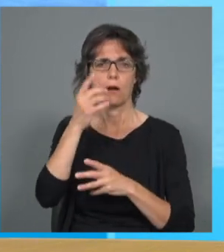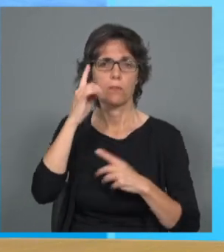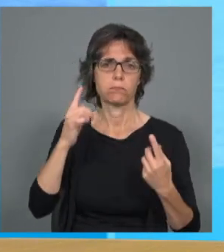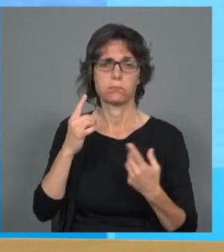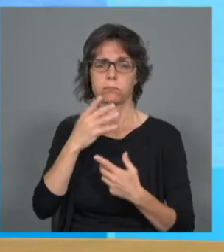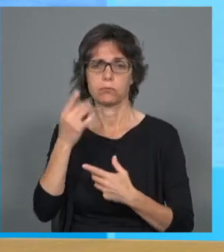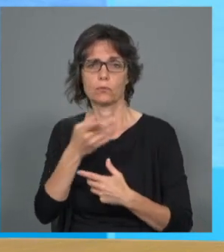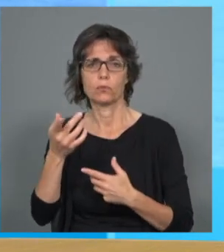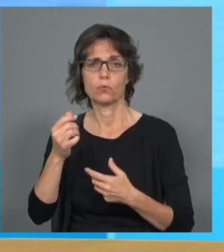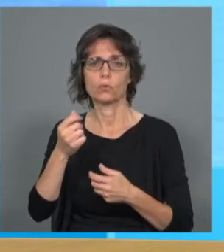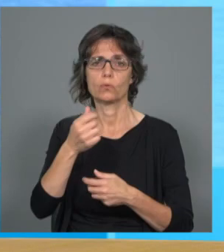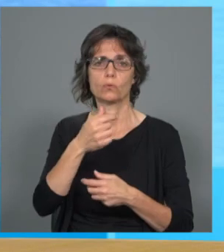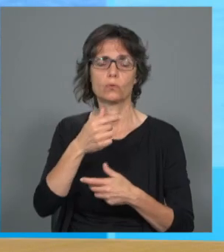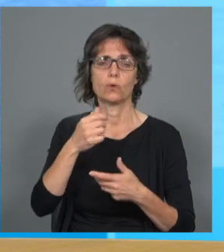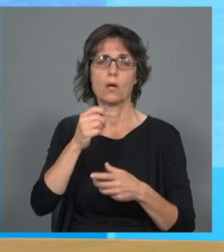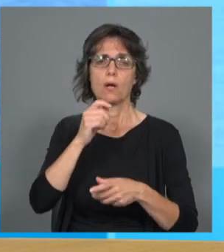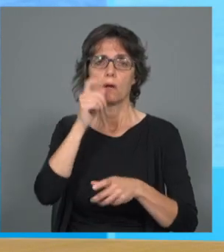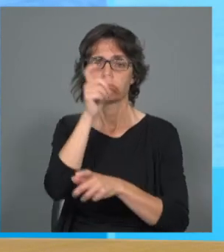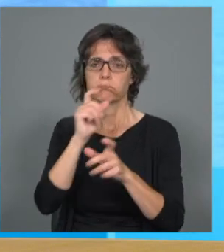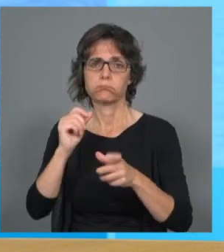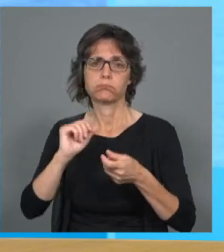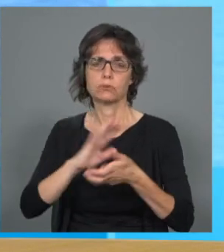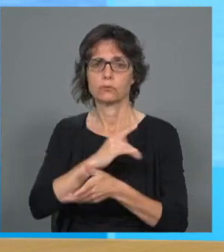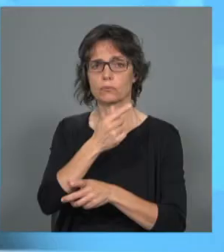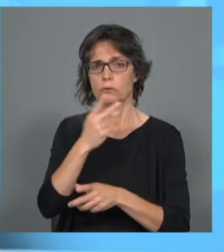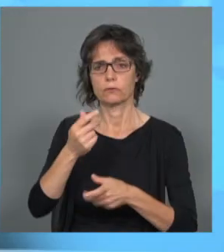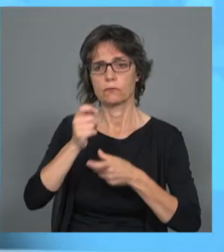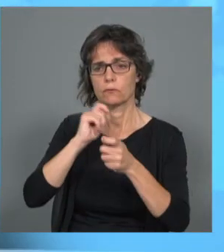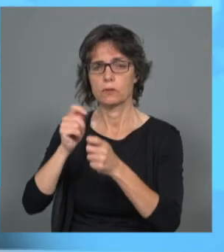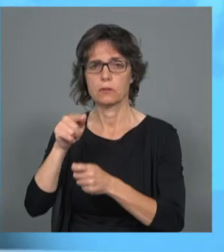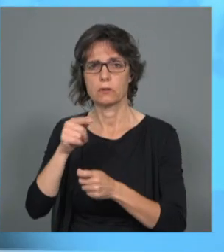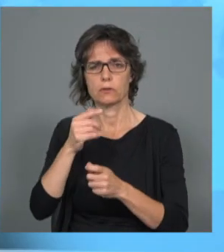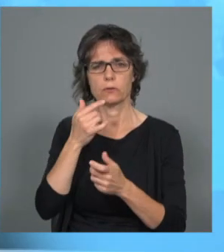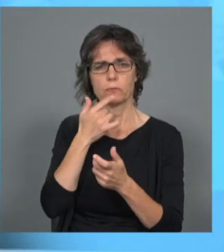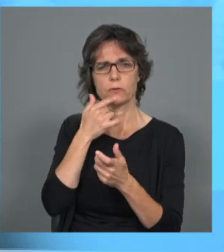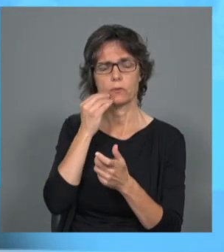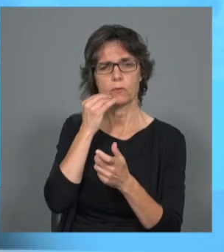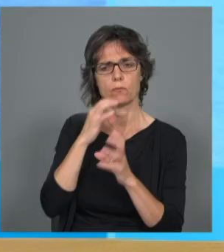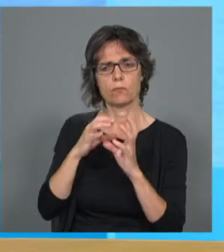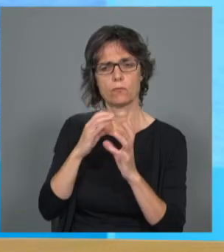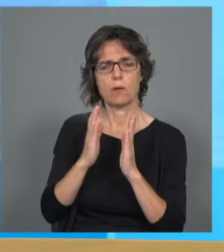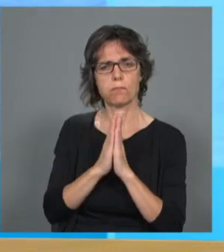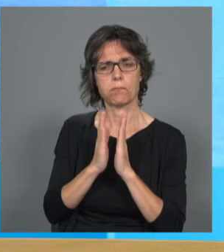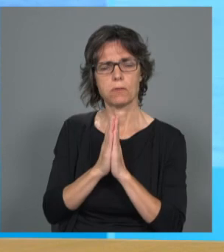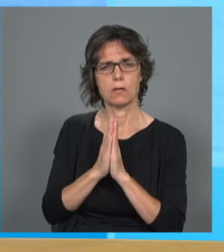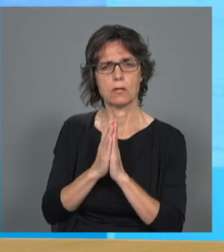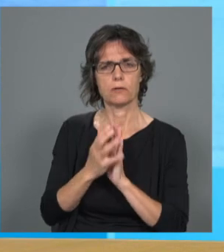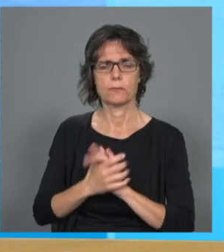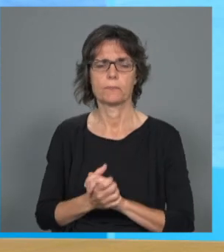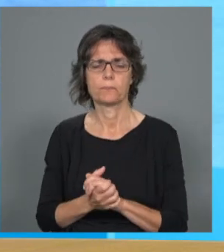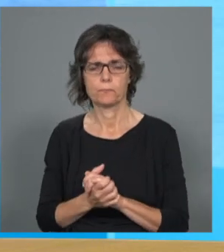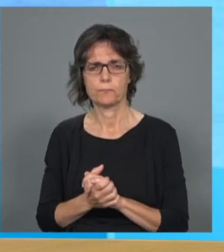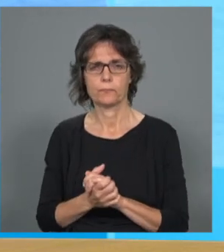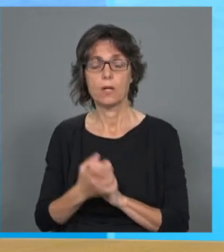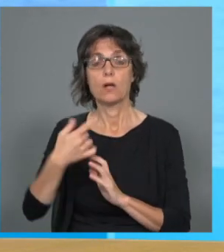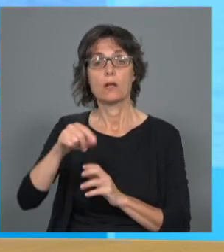jornalistas, a tentarmos debater a comunicação social da Igreja. E que assim seria uma forma de marcarmos este dia. Estará